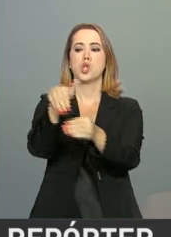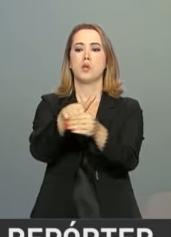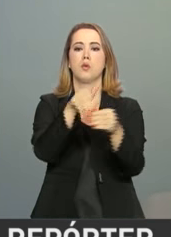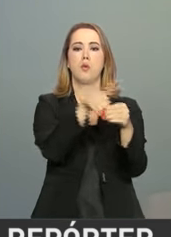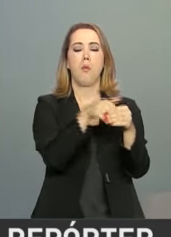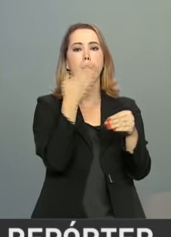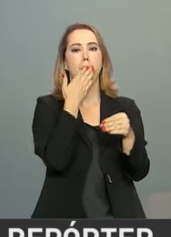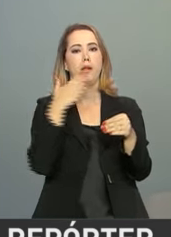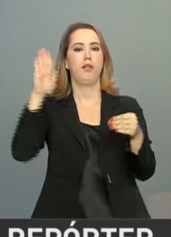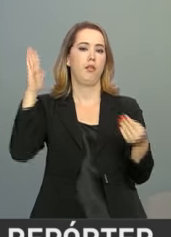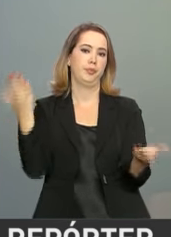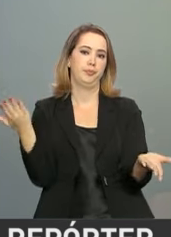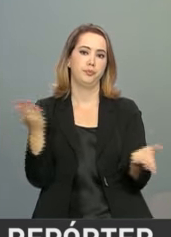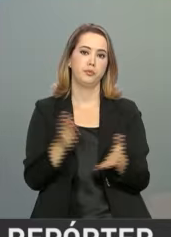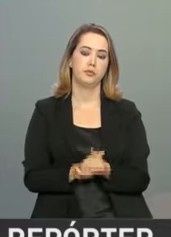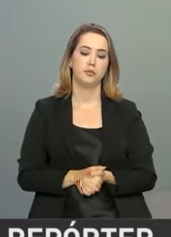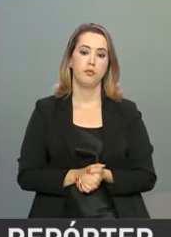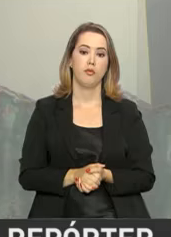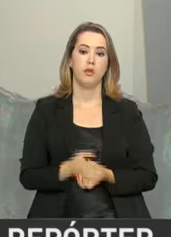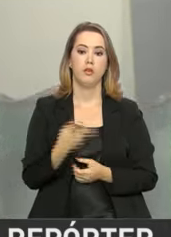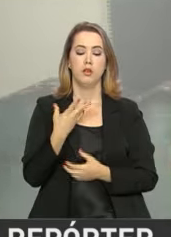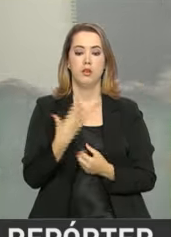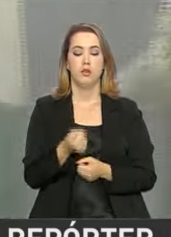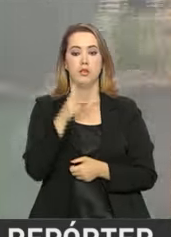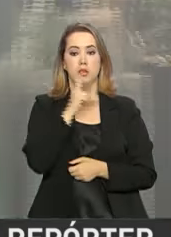reportagem de Gabriela Noronha.